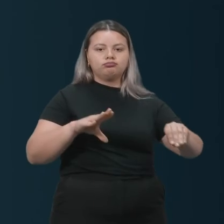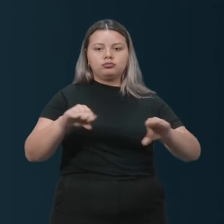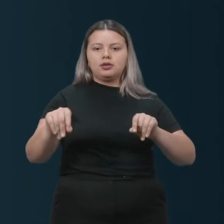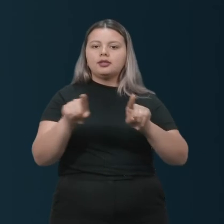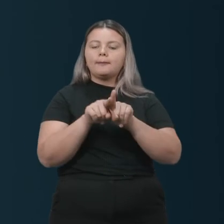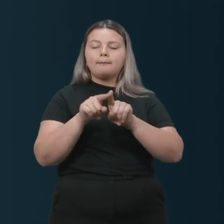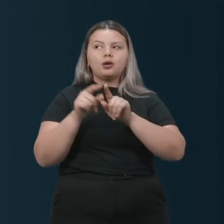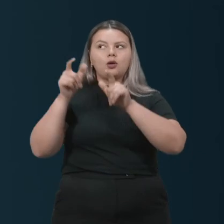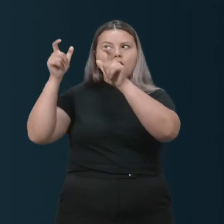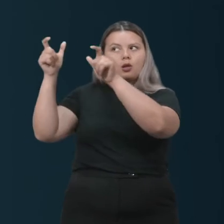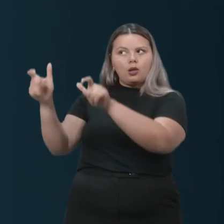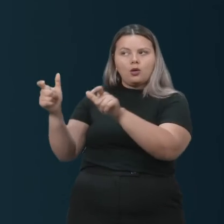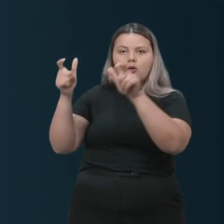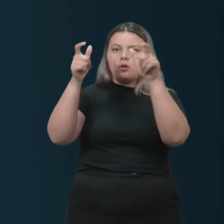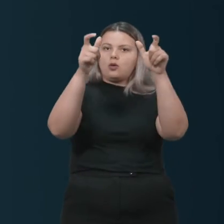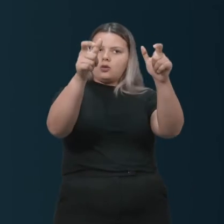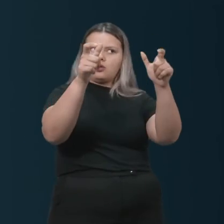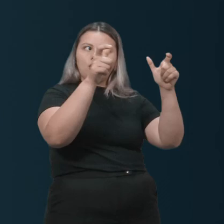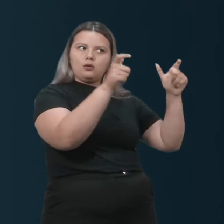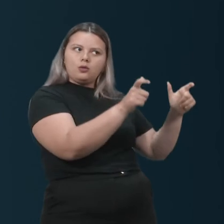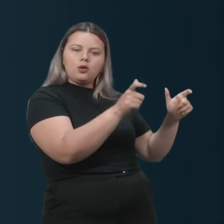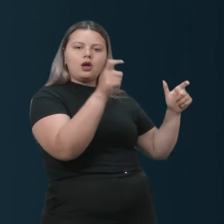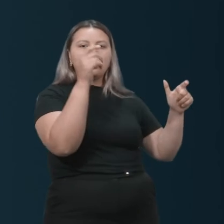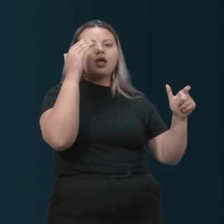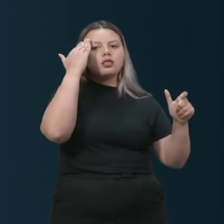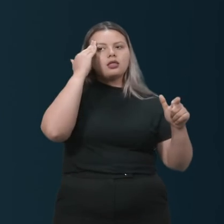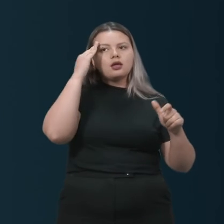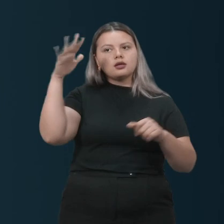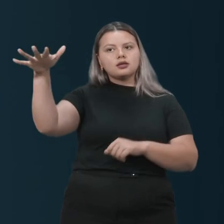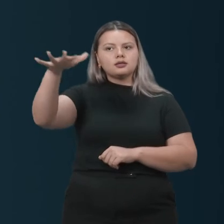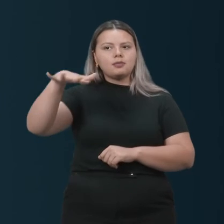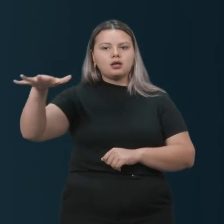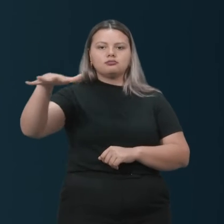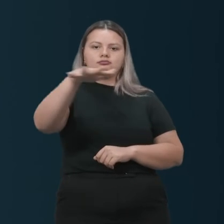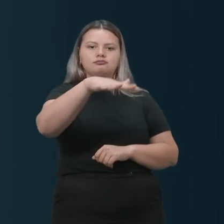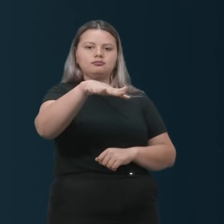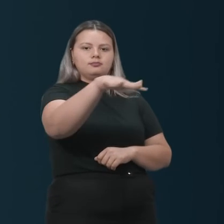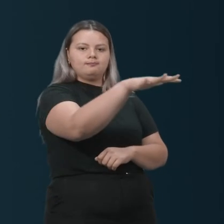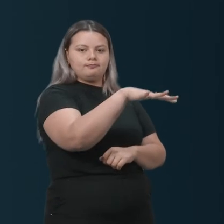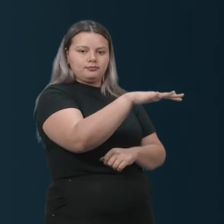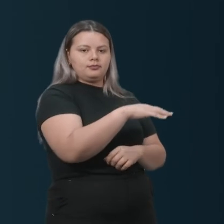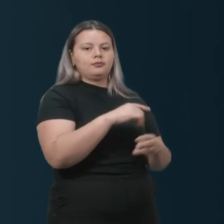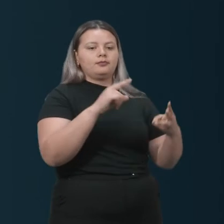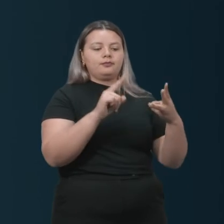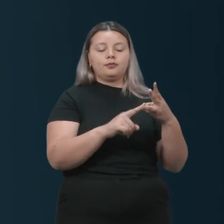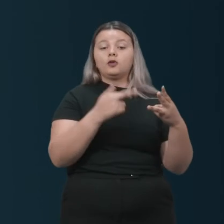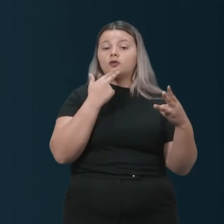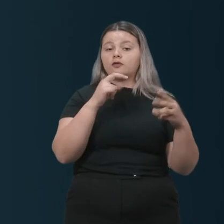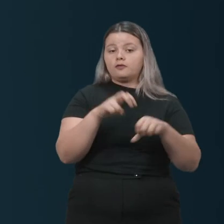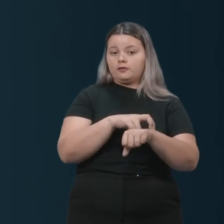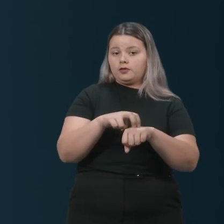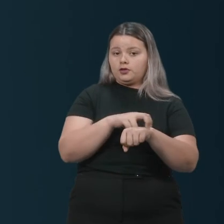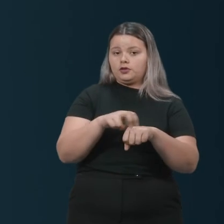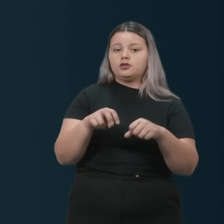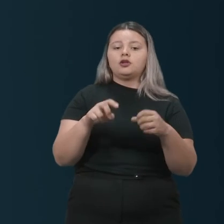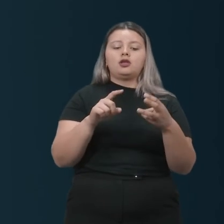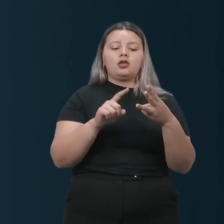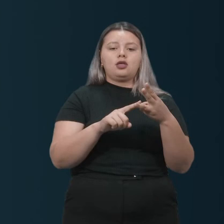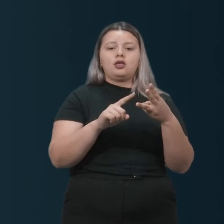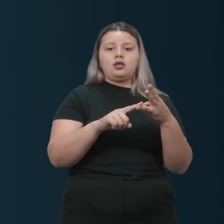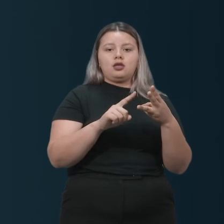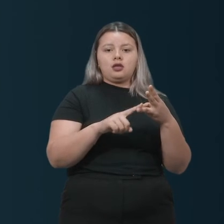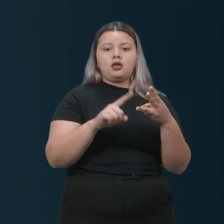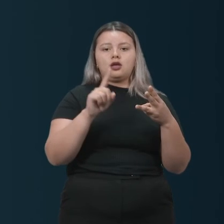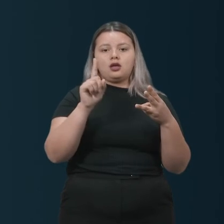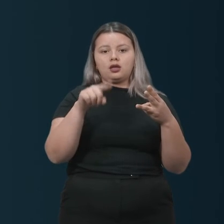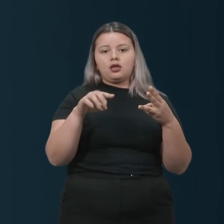para localização em lugares, localização espacial. E em verde, o lobo temporal, que tem